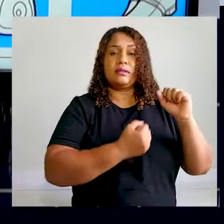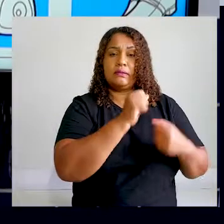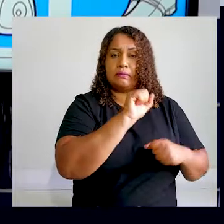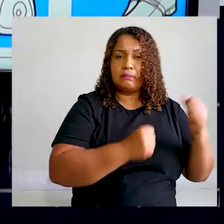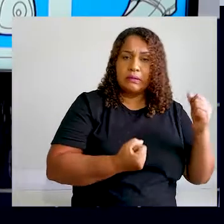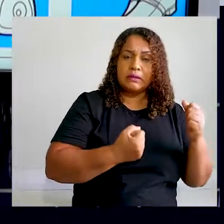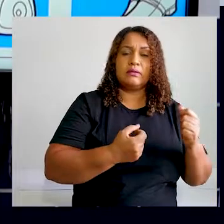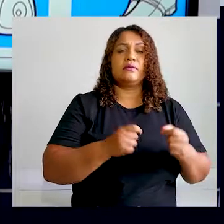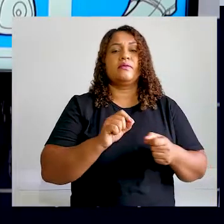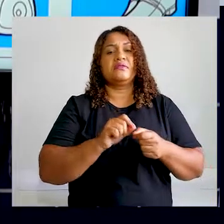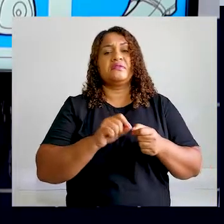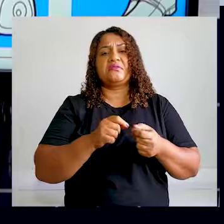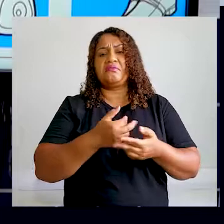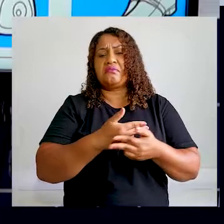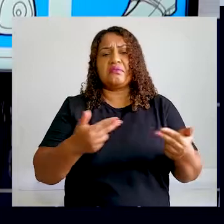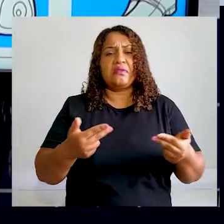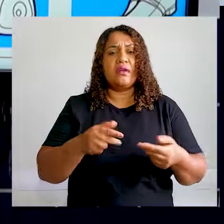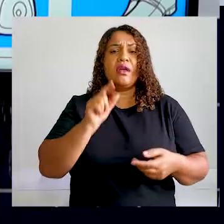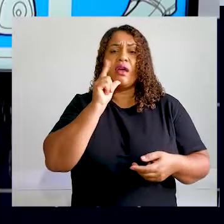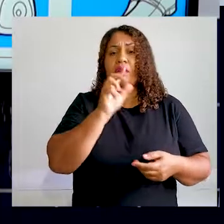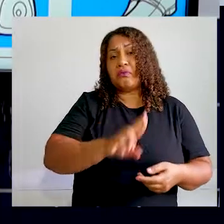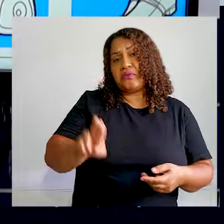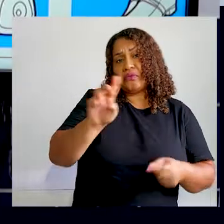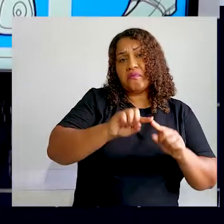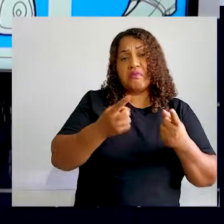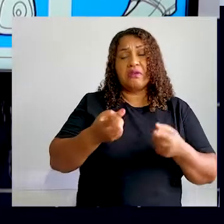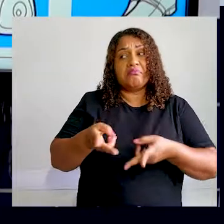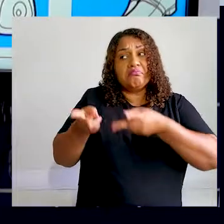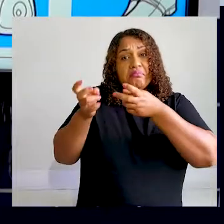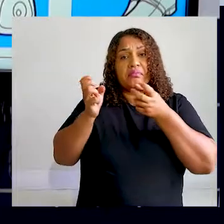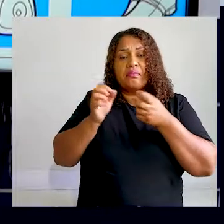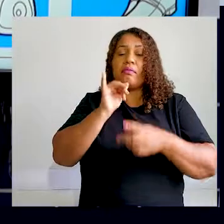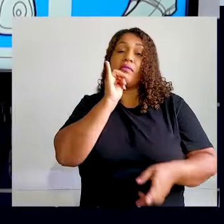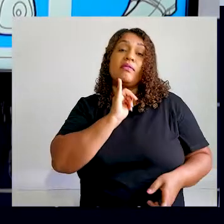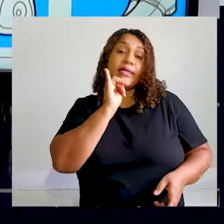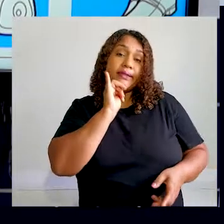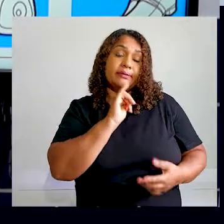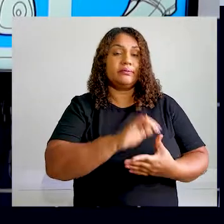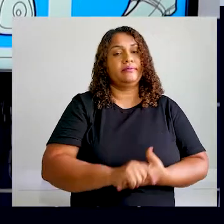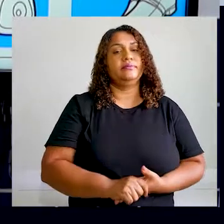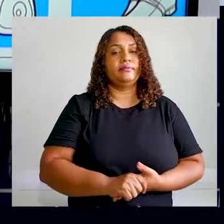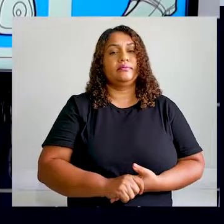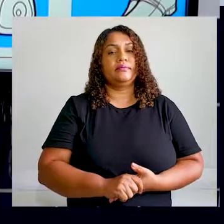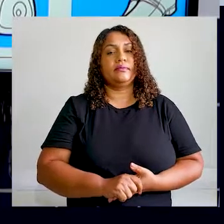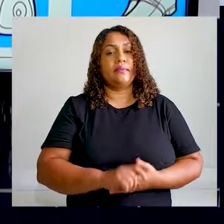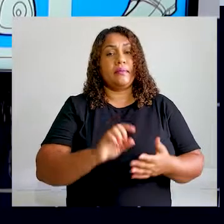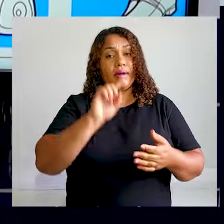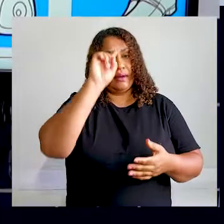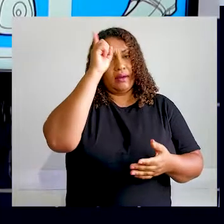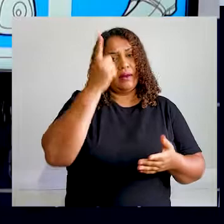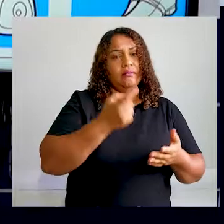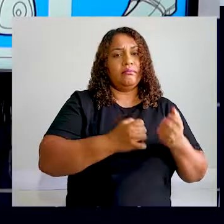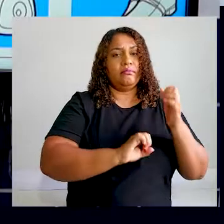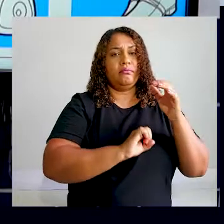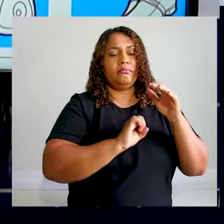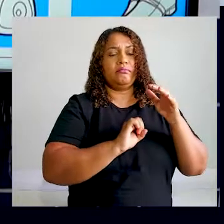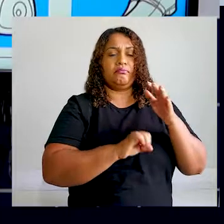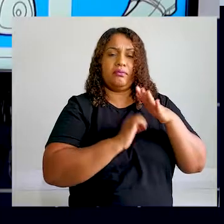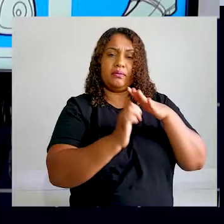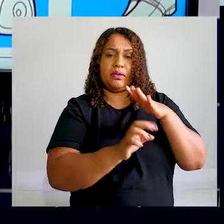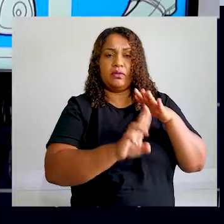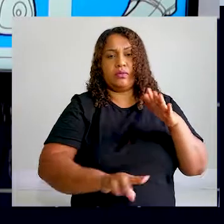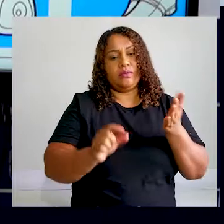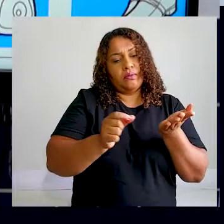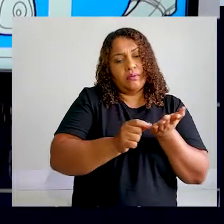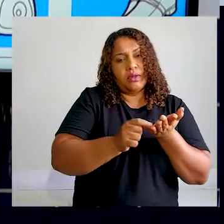ou serviço. É a água que a gente consome, mas não vê. Por exemplo, para produzir um microchip